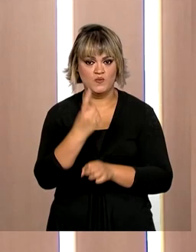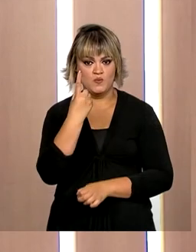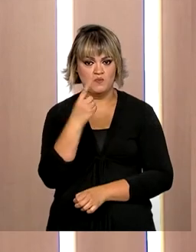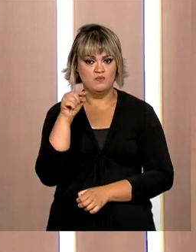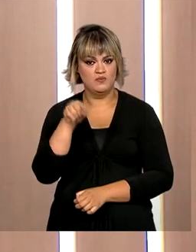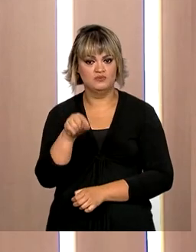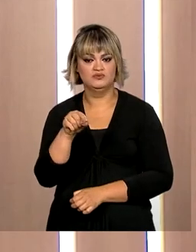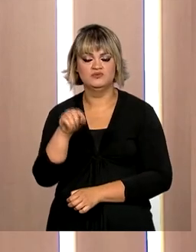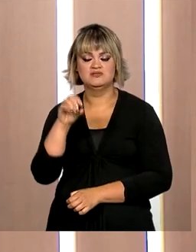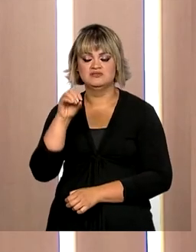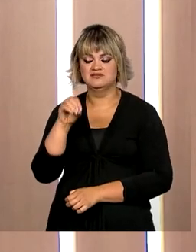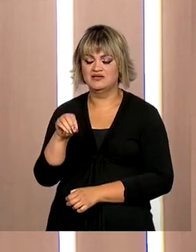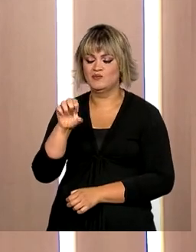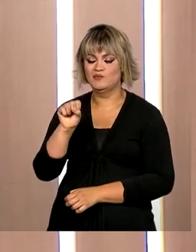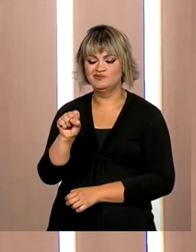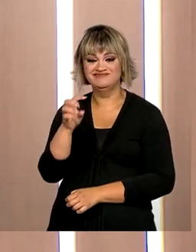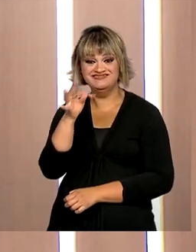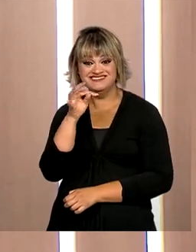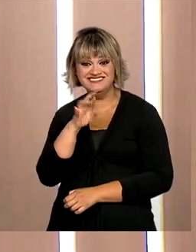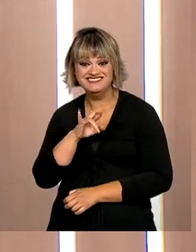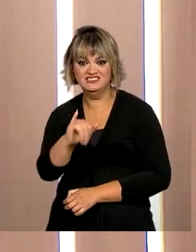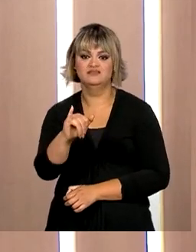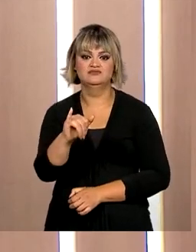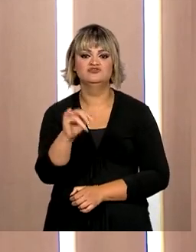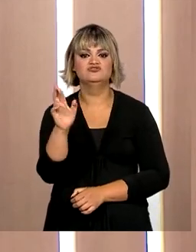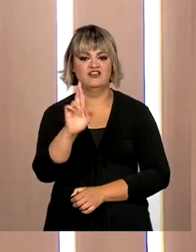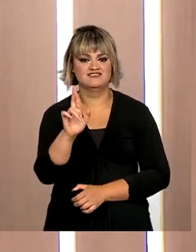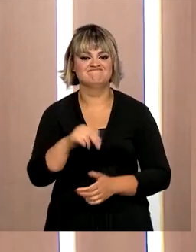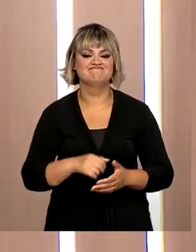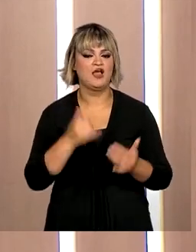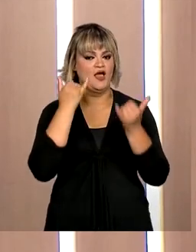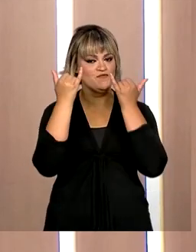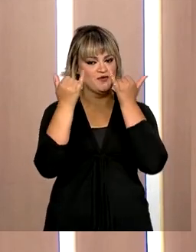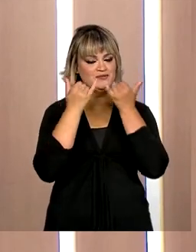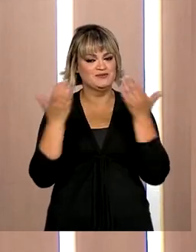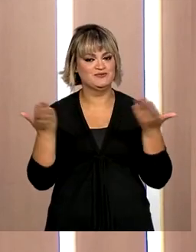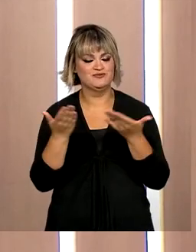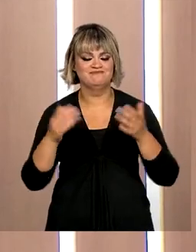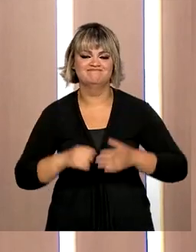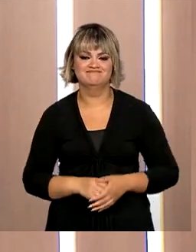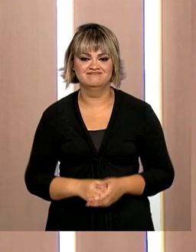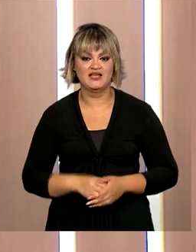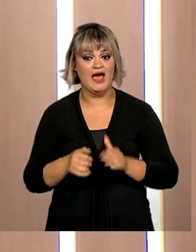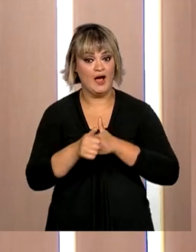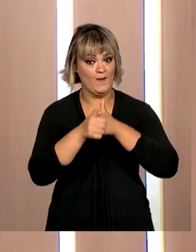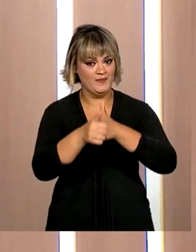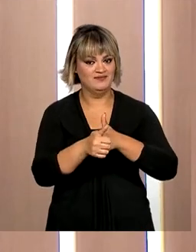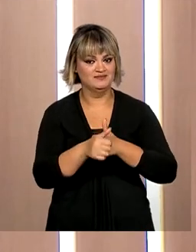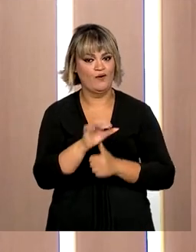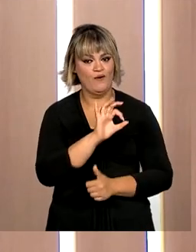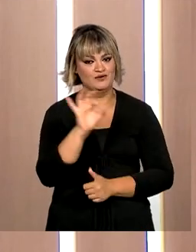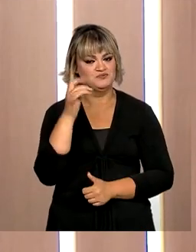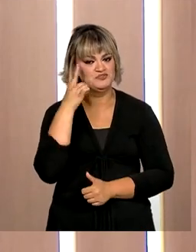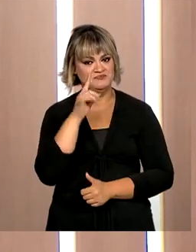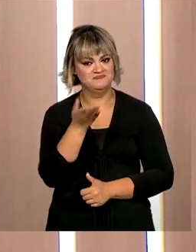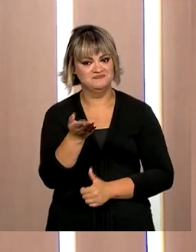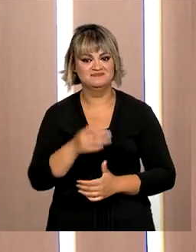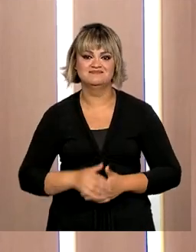1,8 trilhão. Essa é a informação que nós temos para você hoje. Continue conosco e tenha um ótimo dia.